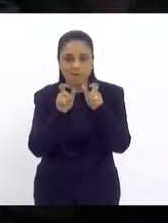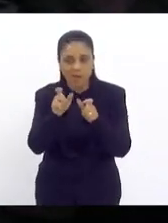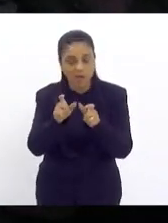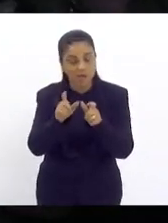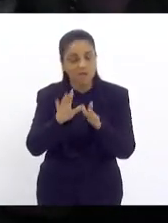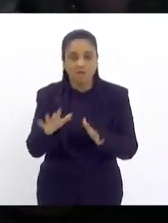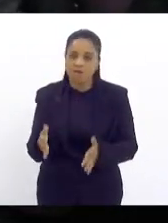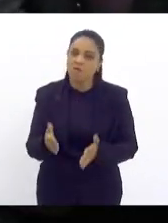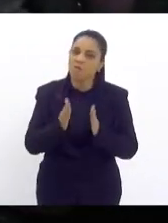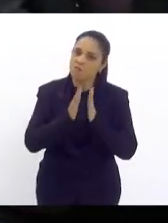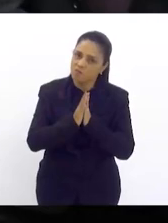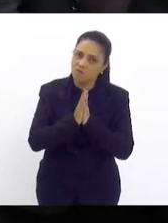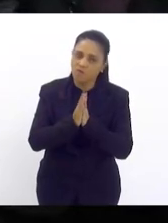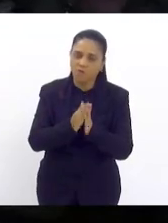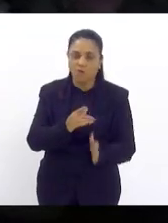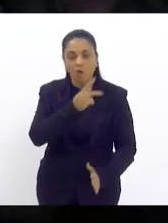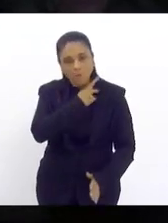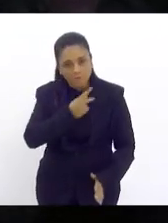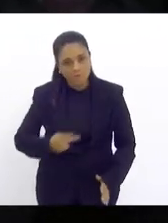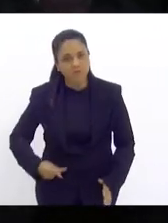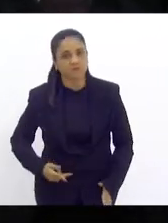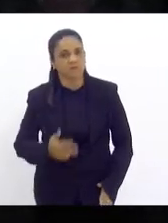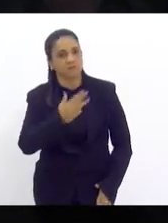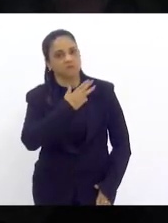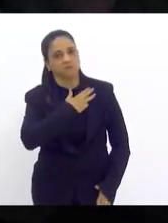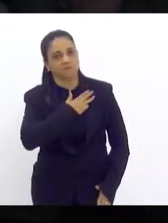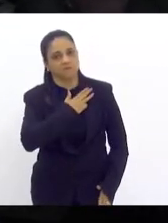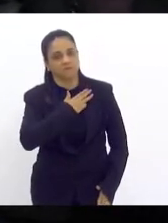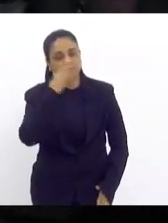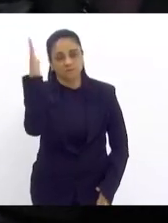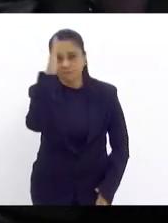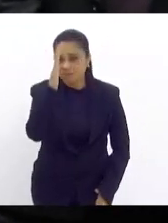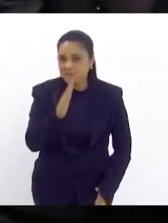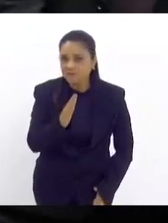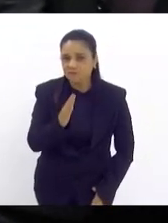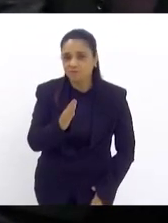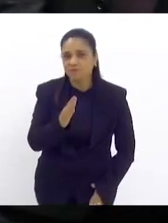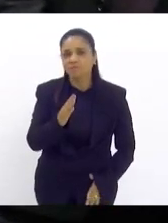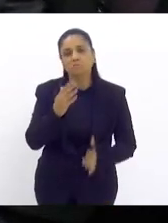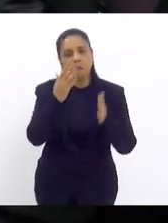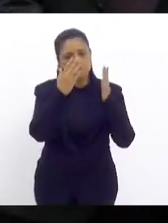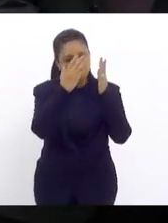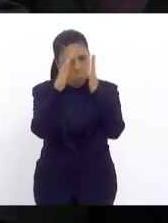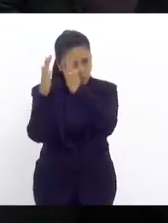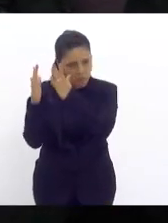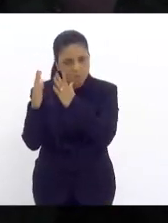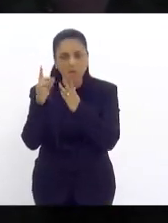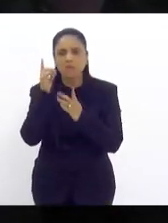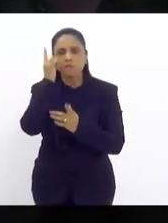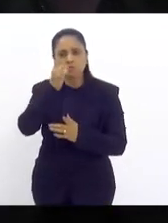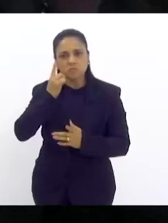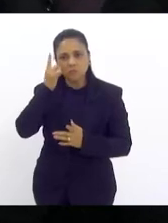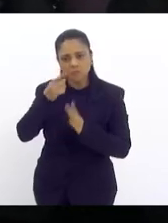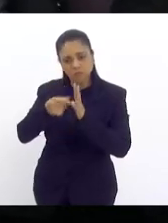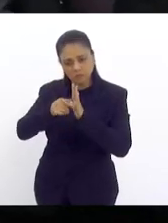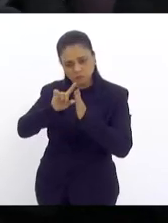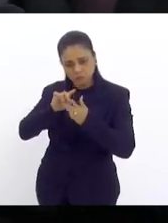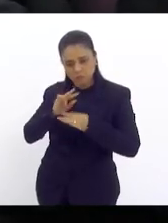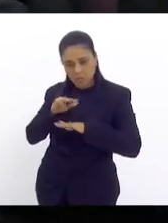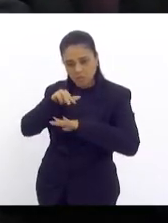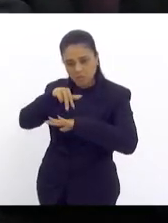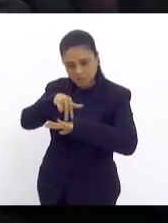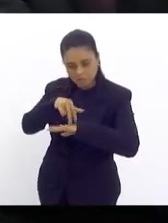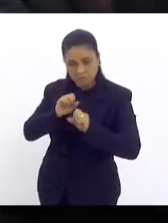república eu respeito com as pessoas agora parabeniza a gente deputados que me antecederam é a obrigatoriedade eu sei que defender